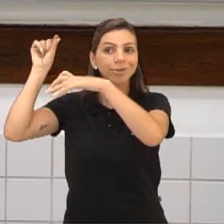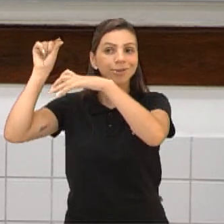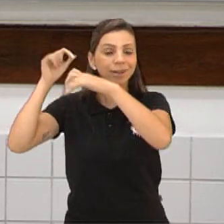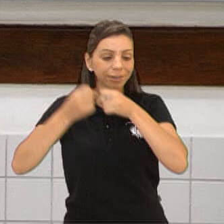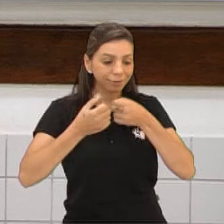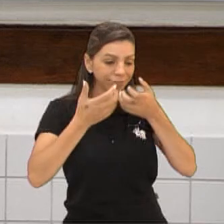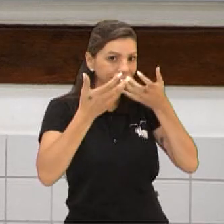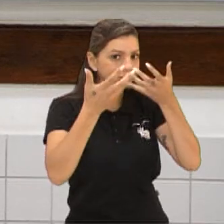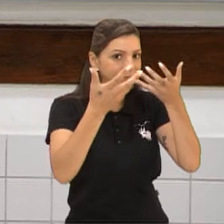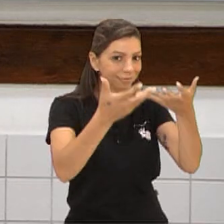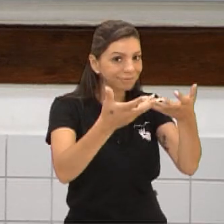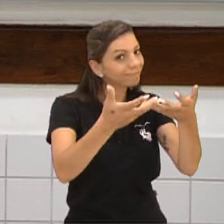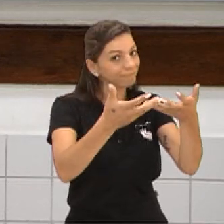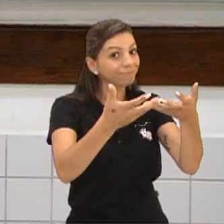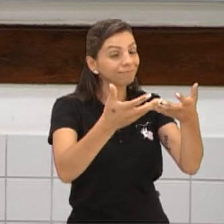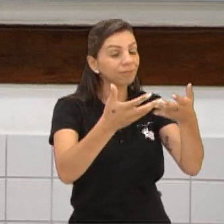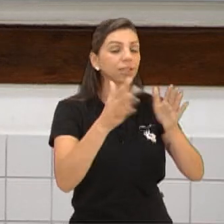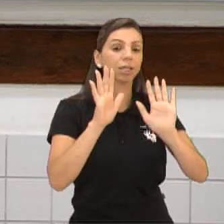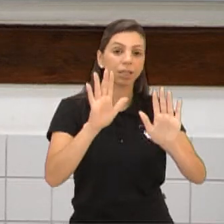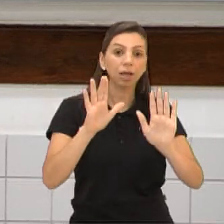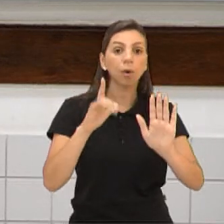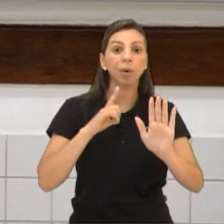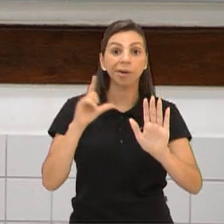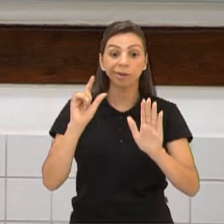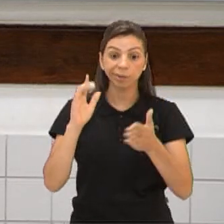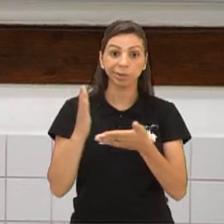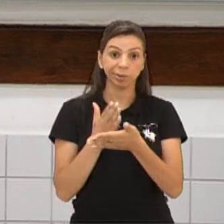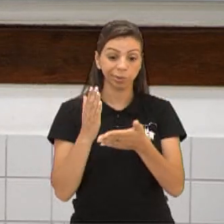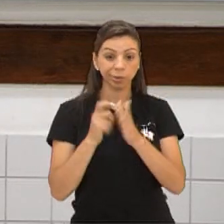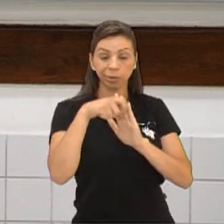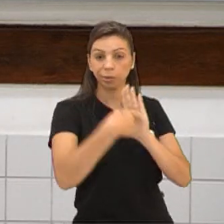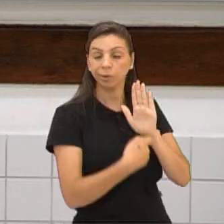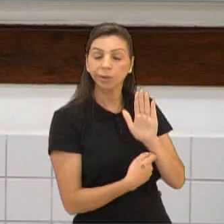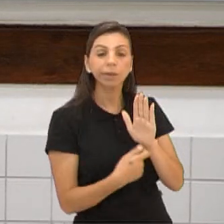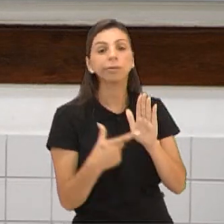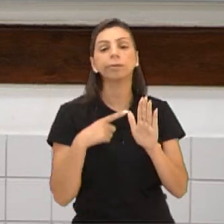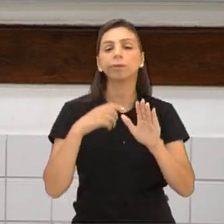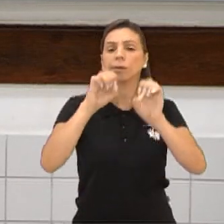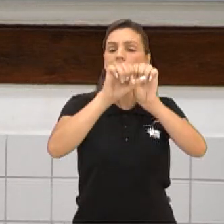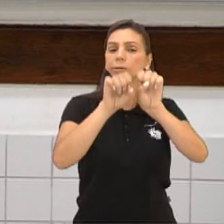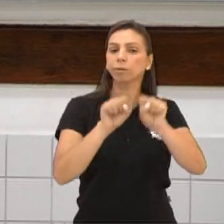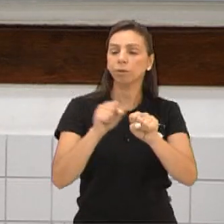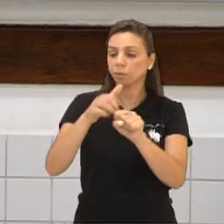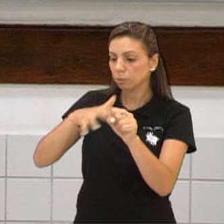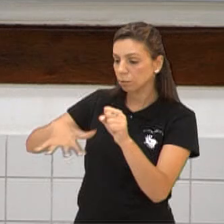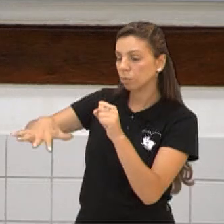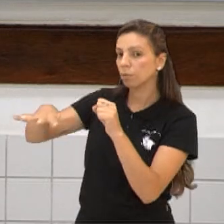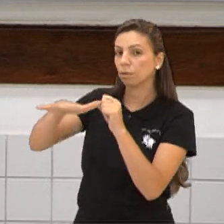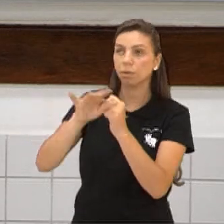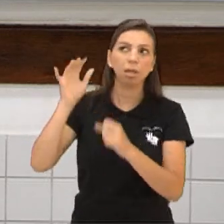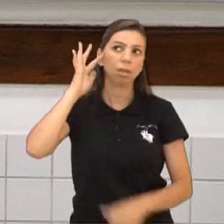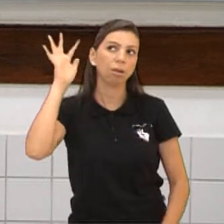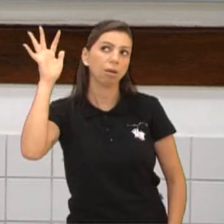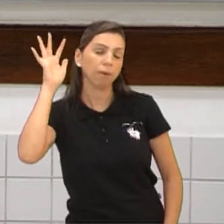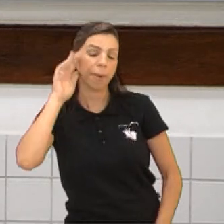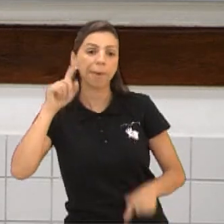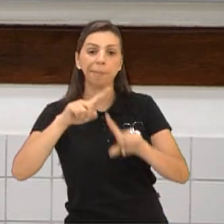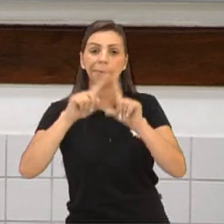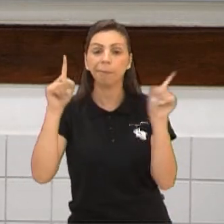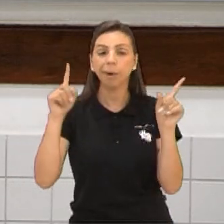várias estruturas, né, sociais que fazem com que, por exemplo, você não pense, mas